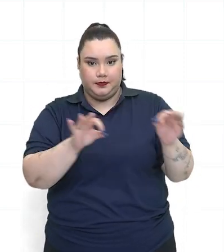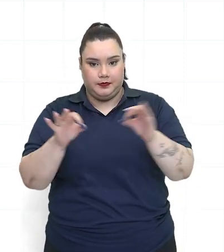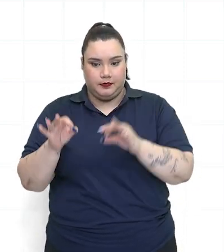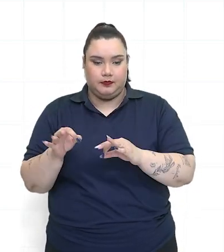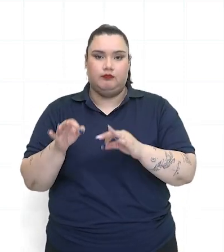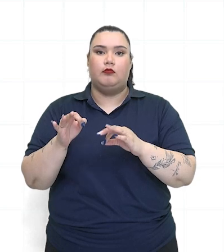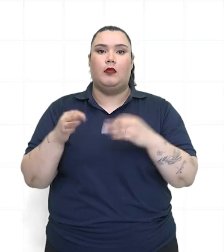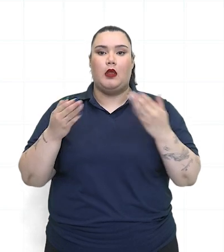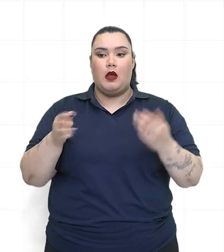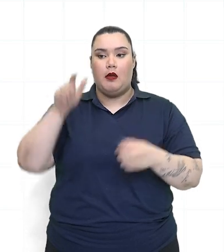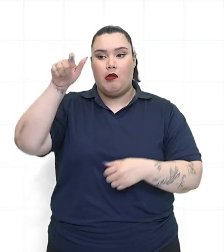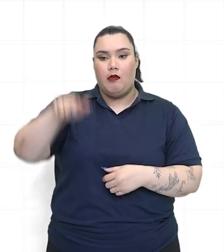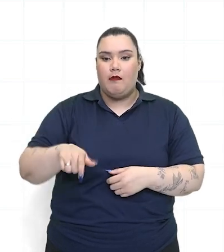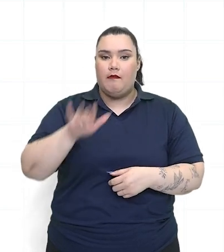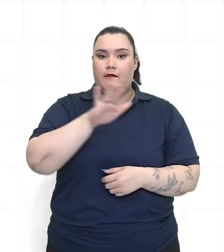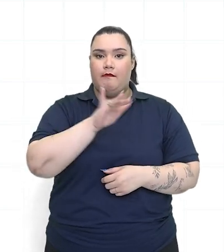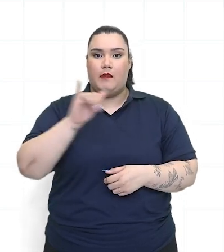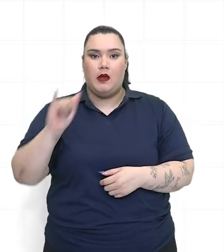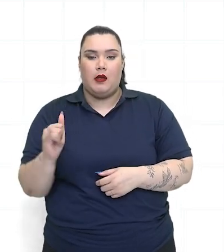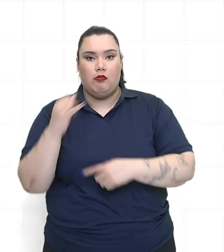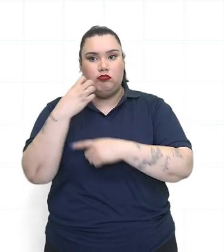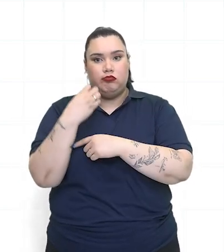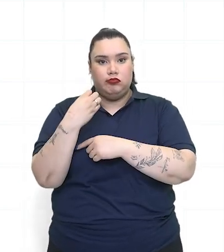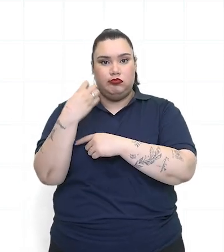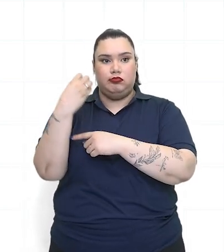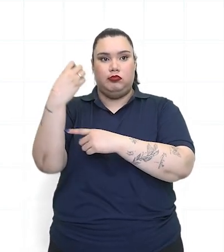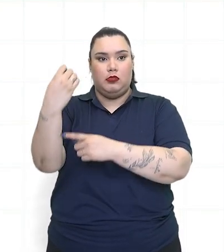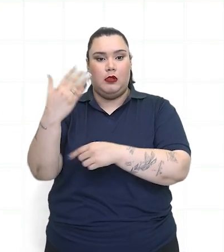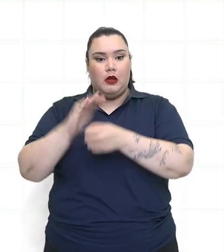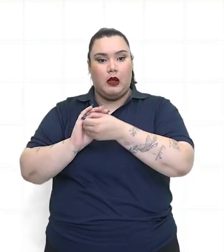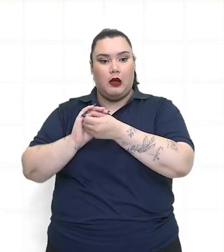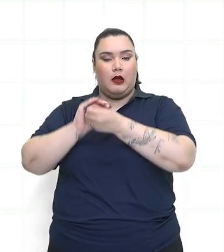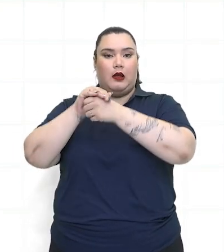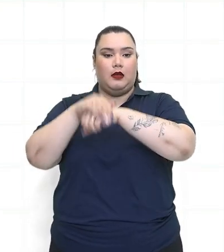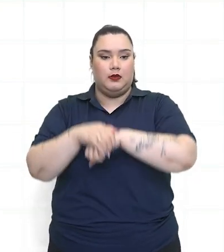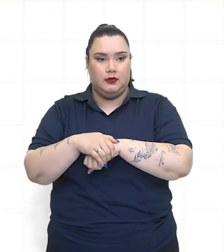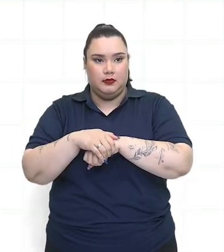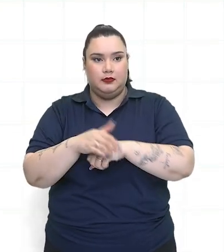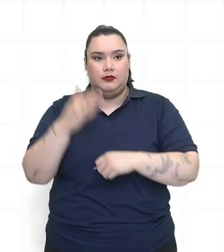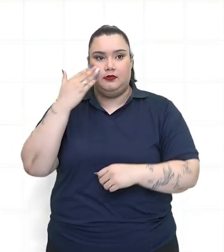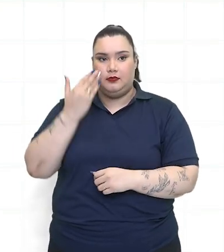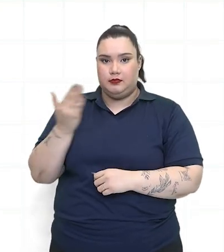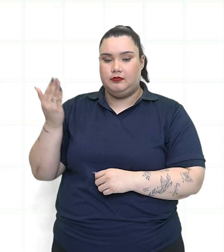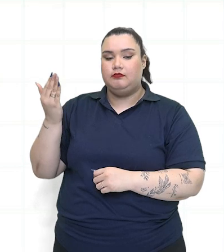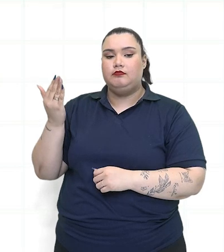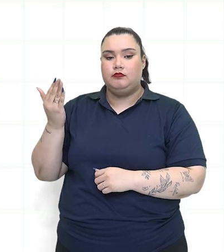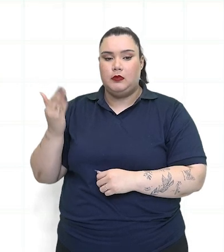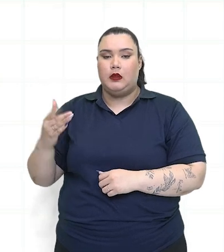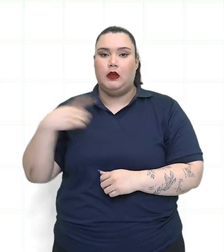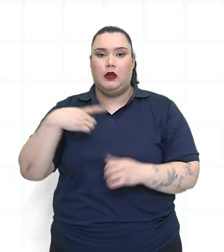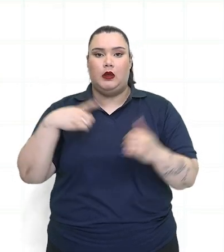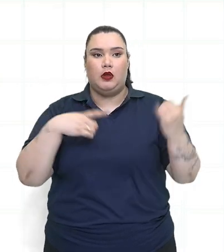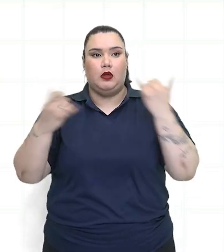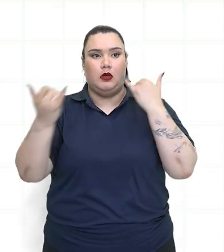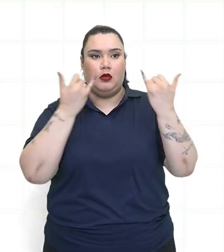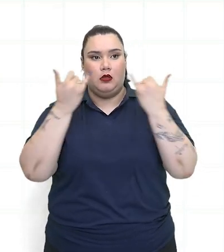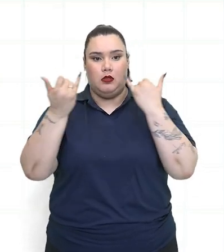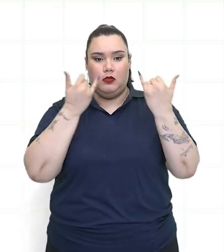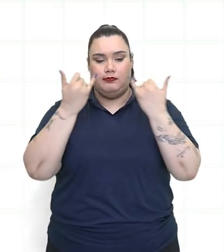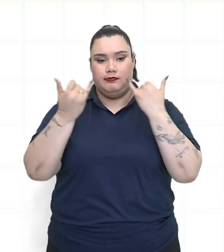Exatamente. O passageiro vai iniciar a viagem à noite, certo? Tem uma